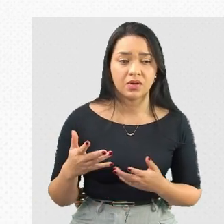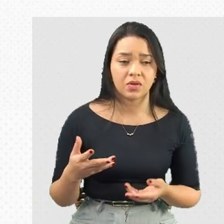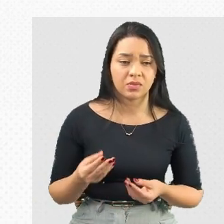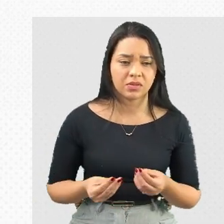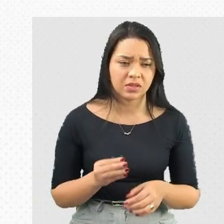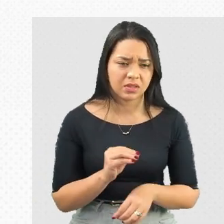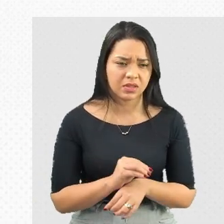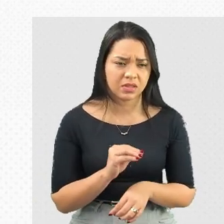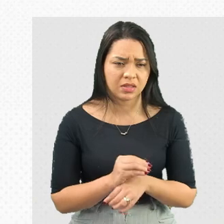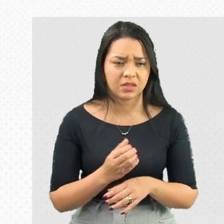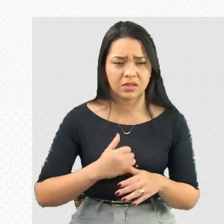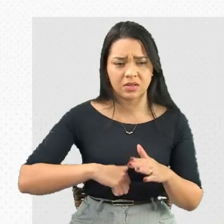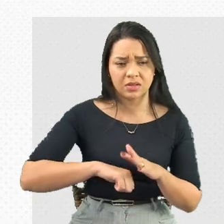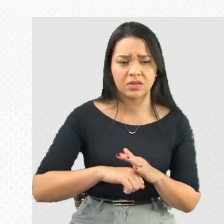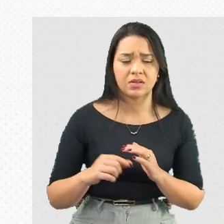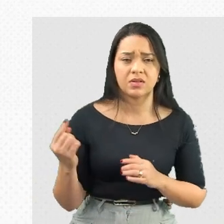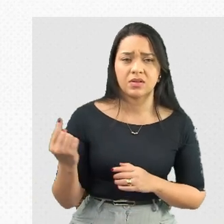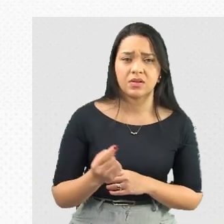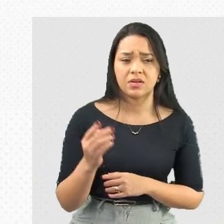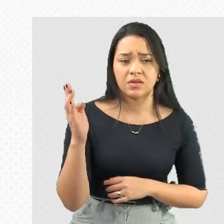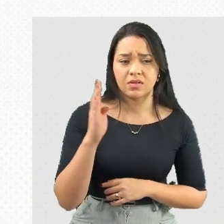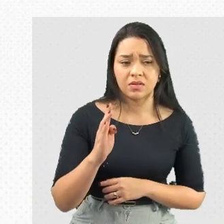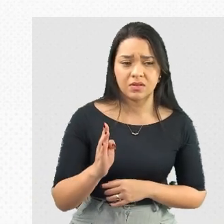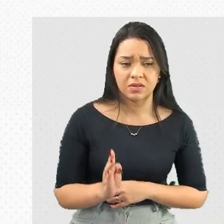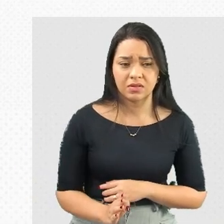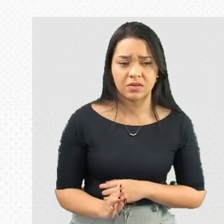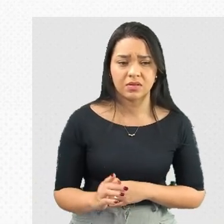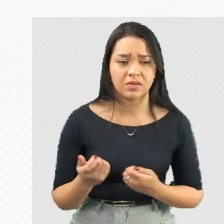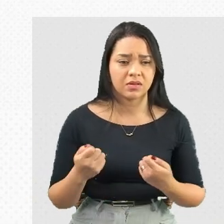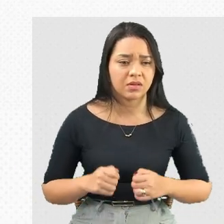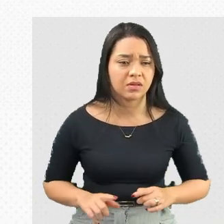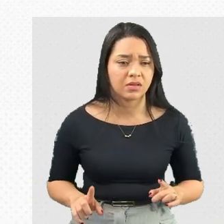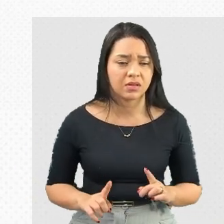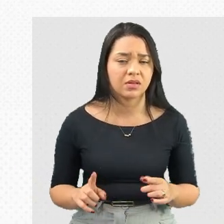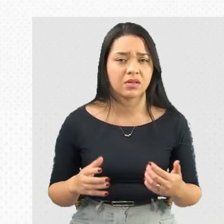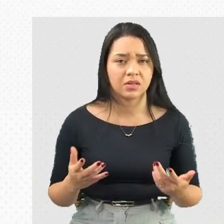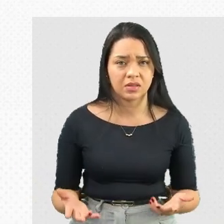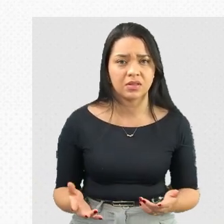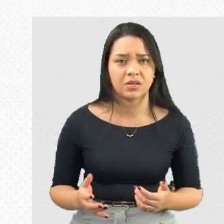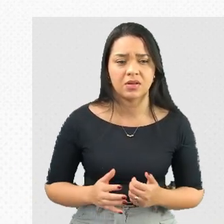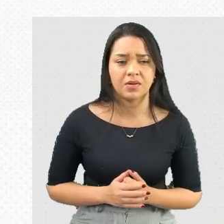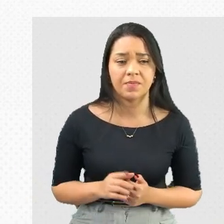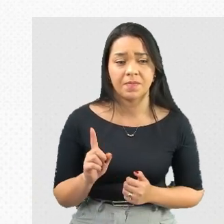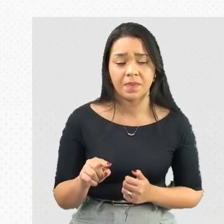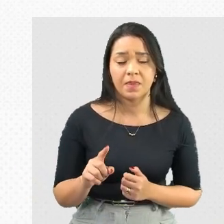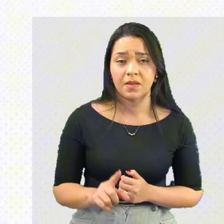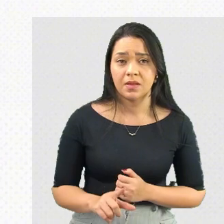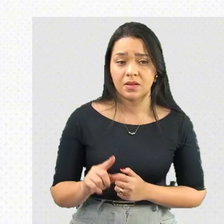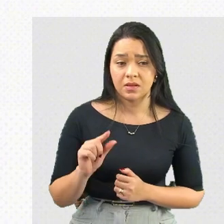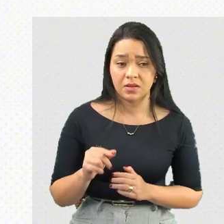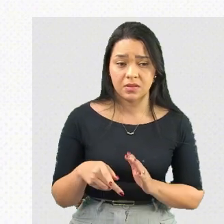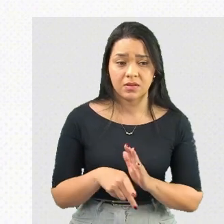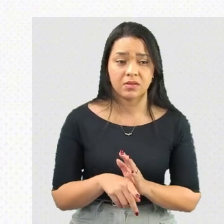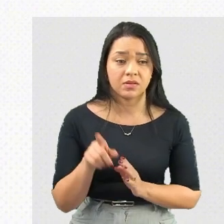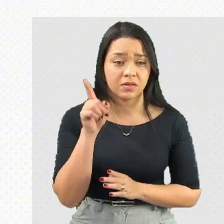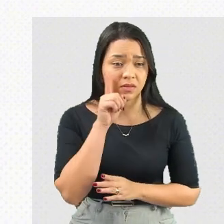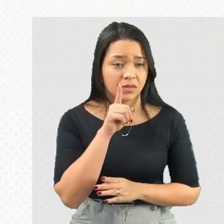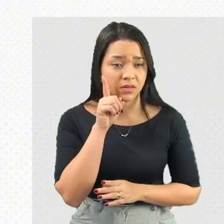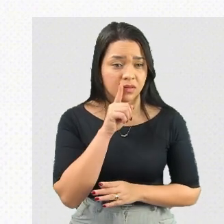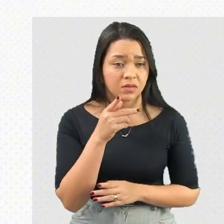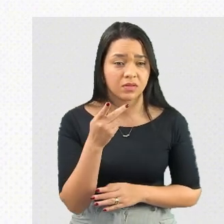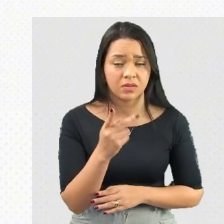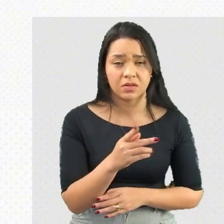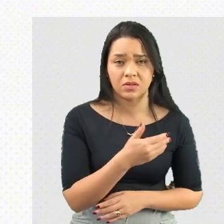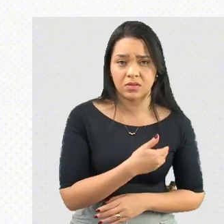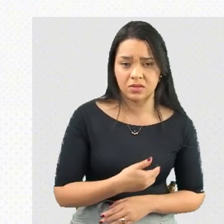tratados como criminosos, vieram para o Brasil algemados, sem nenhuma necessidade, né? Então, é uma decisão dos Estados Unidos, do seu atual